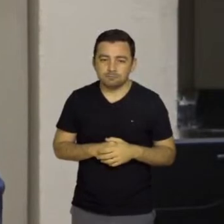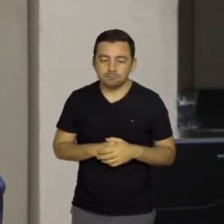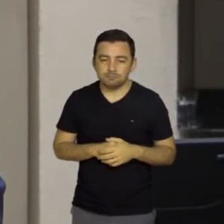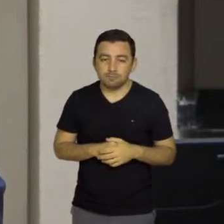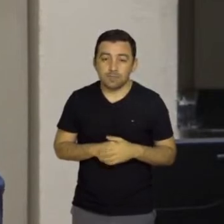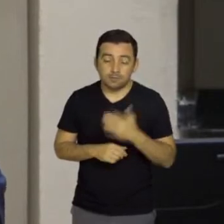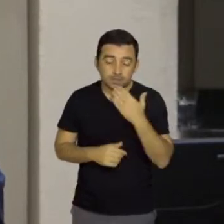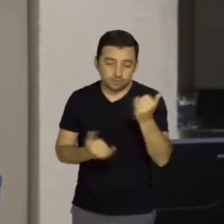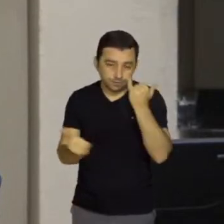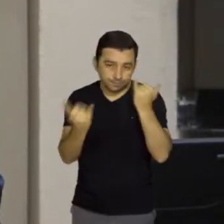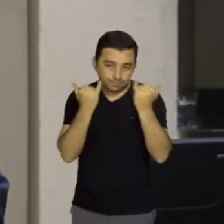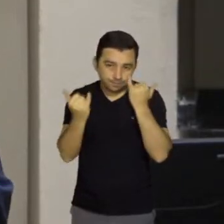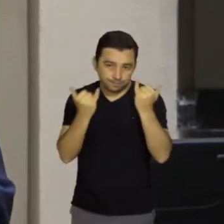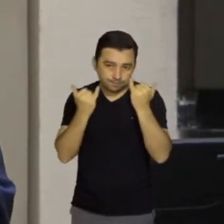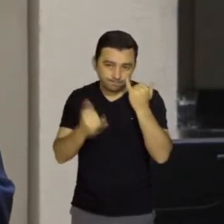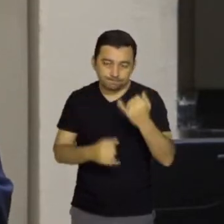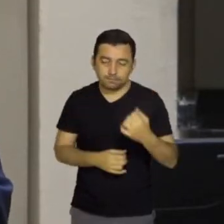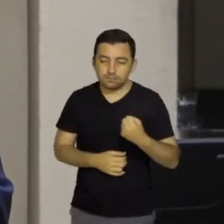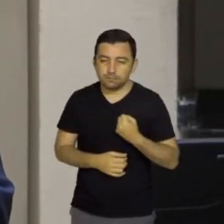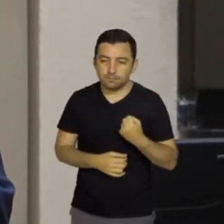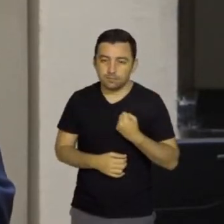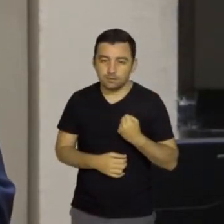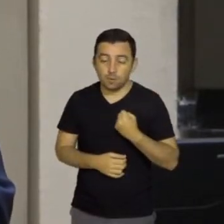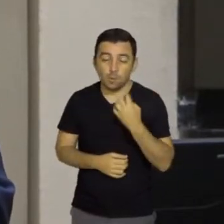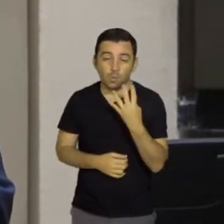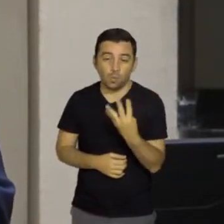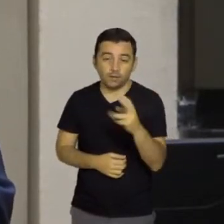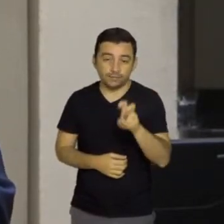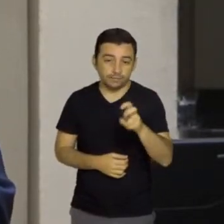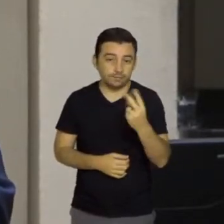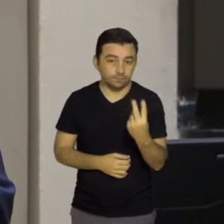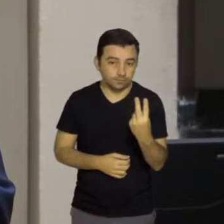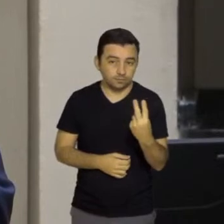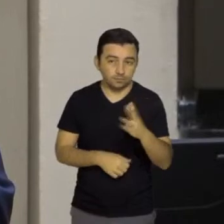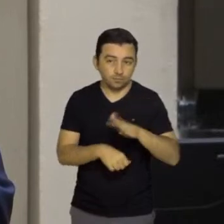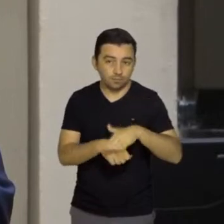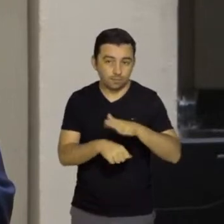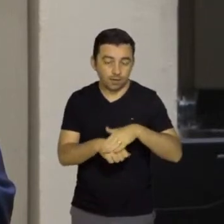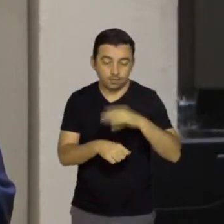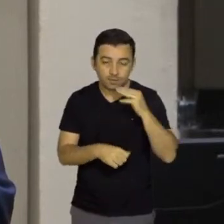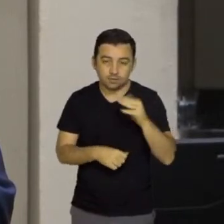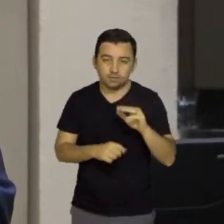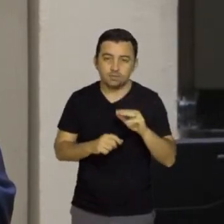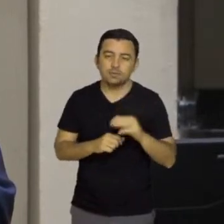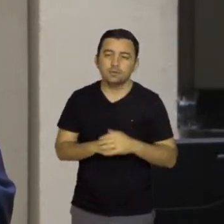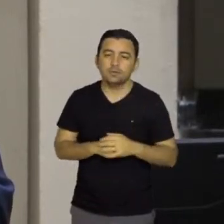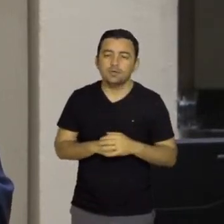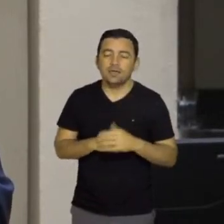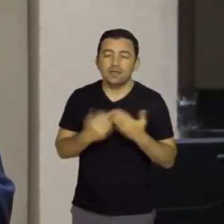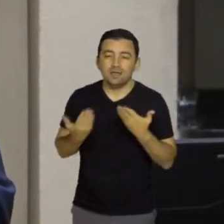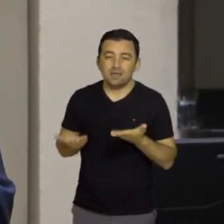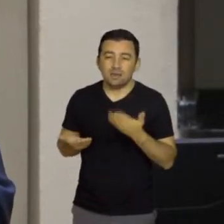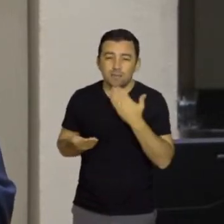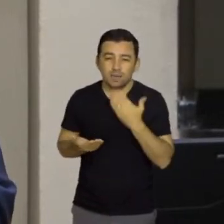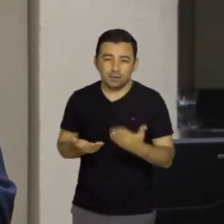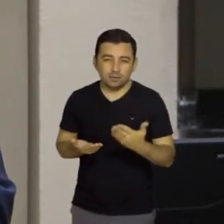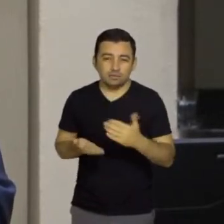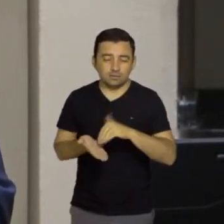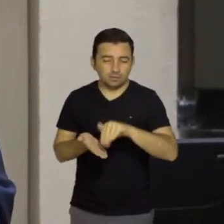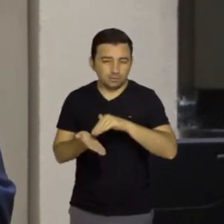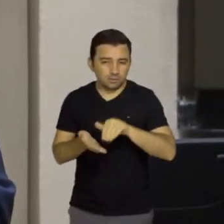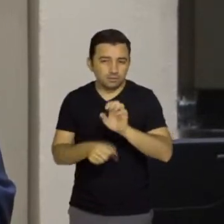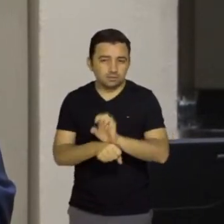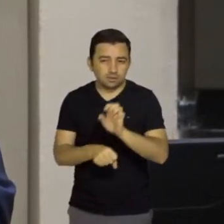Pedidos de informação. Pedido de informação 452, iniciativa, deputado Matheus Cadorim. solicitando ao secretário de Estado da Educação